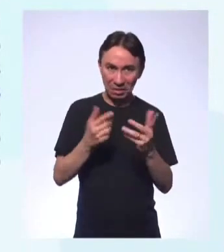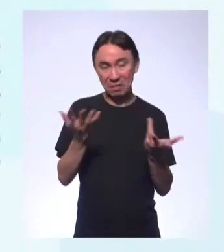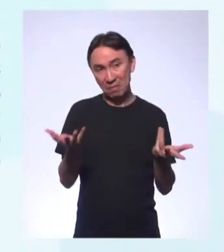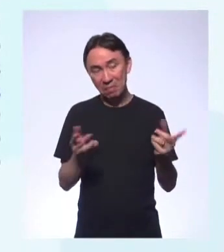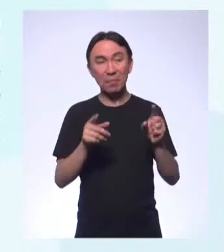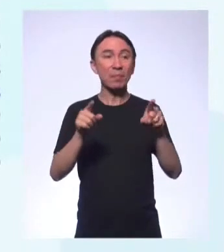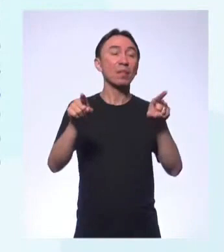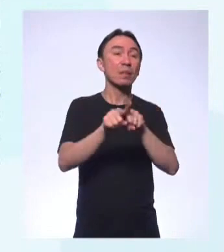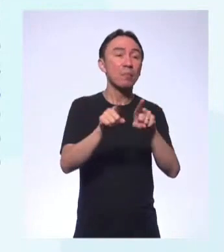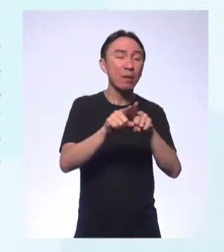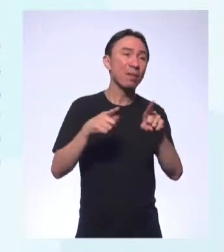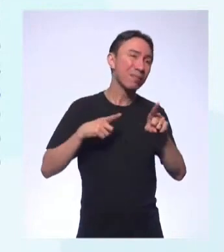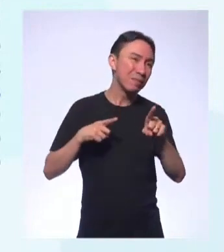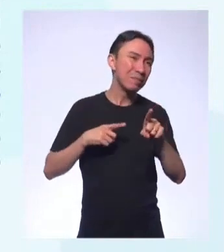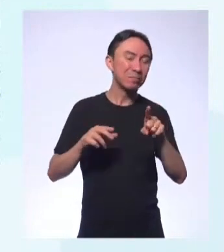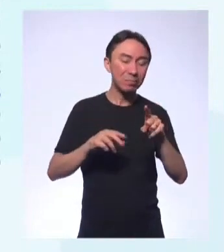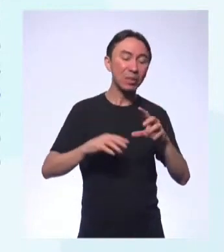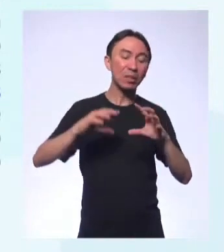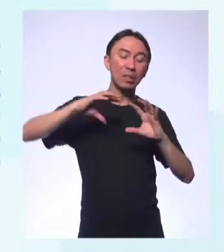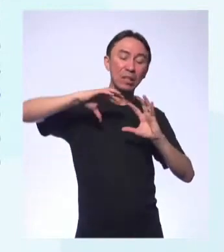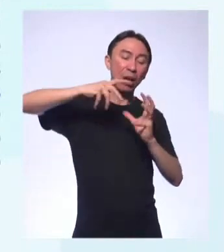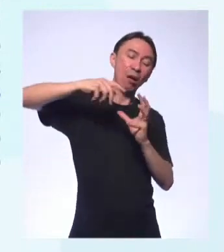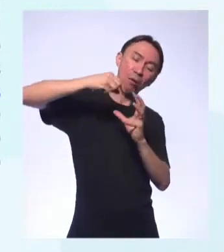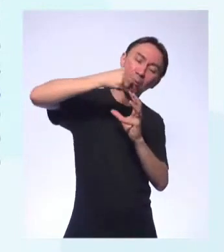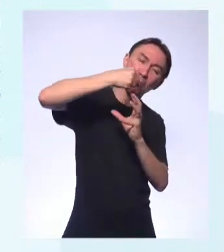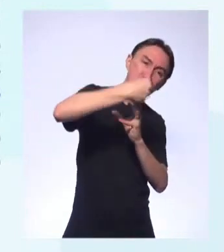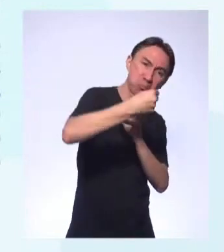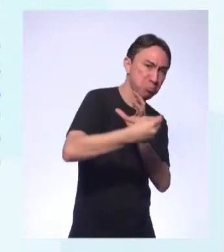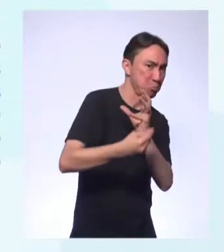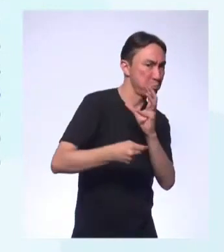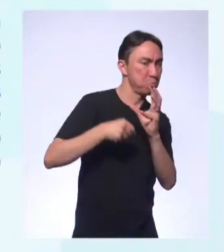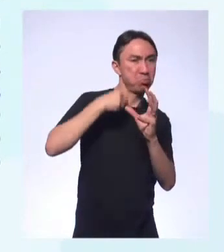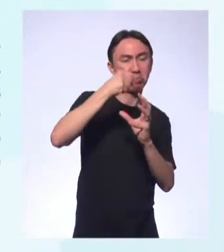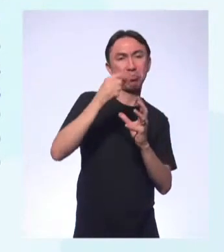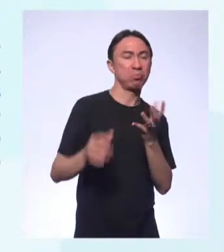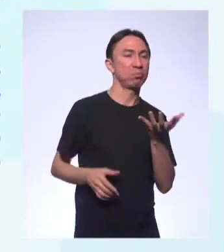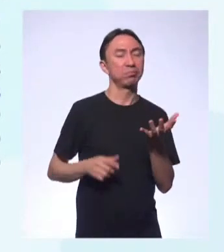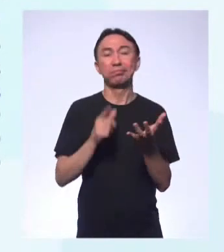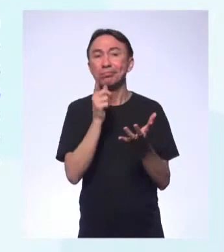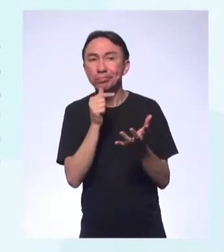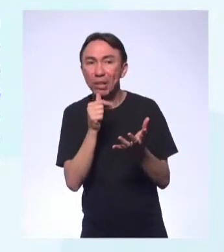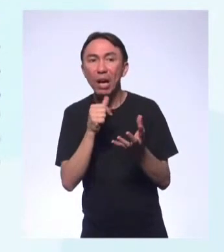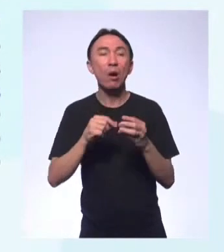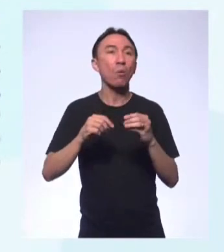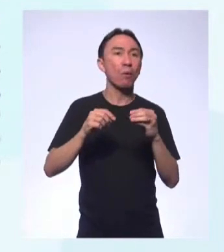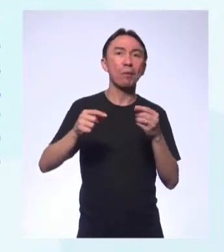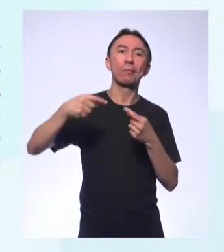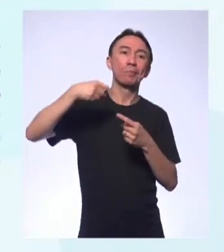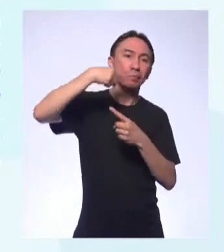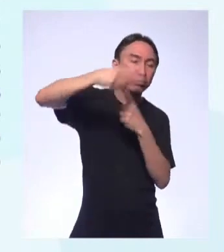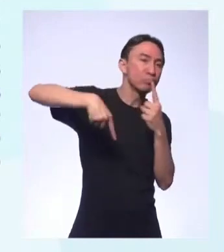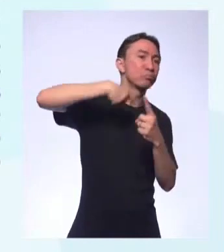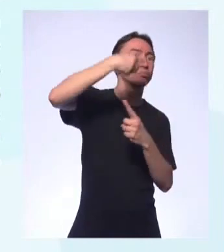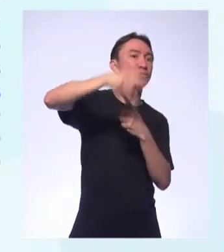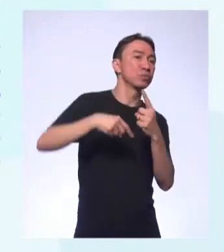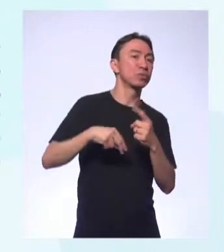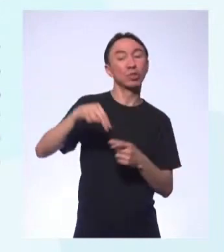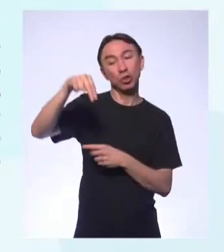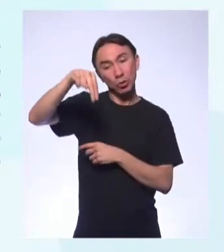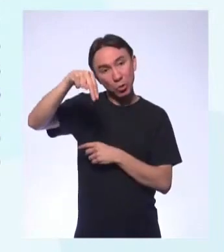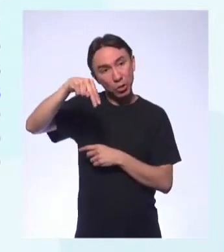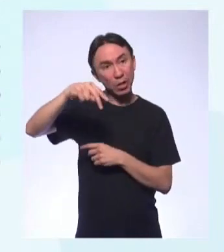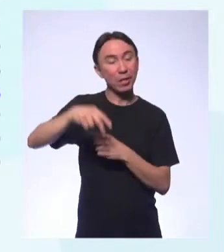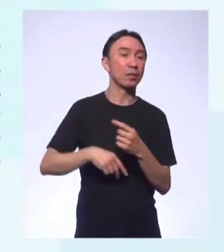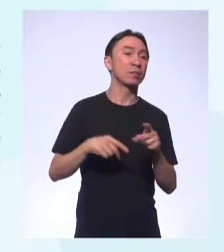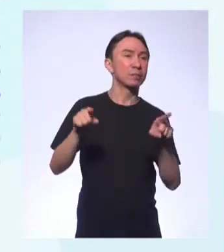entre diferentes partes do planeta. Exemplos aí, nós temos o ciclo da água, o nitrogênio, o oxigênio, o fósforo, do cálcio,